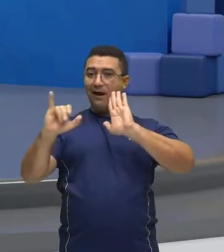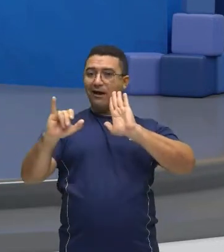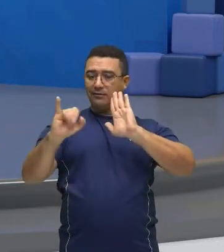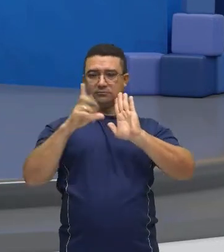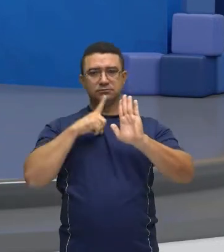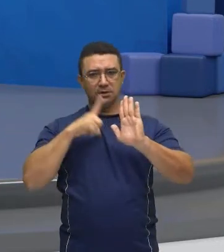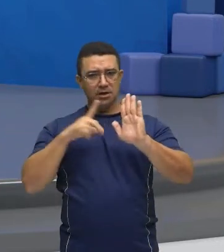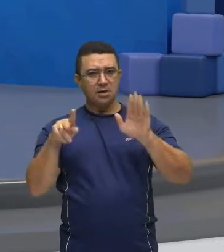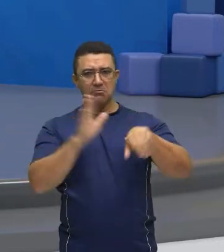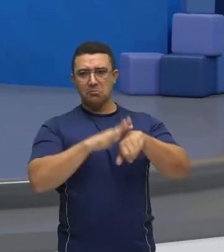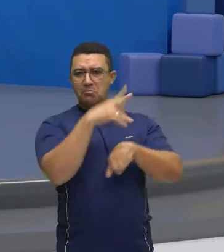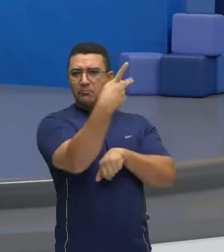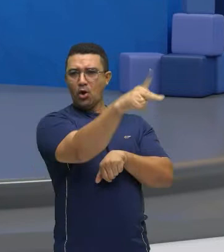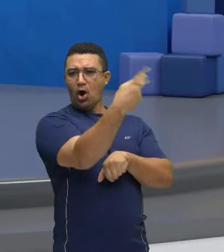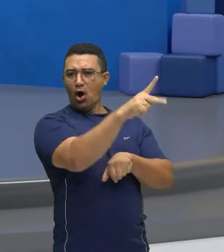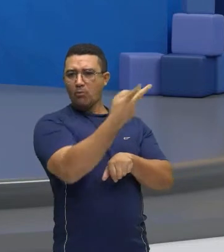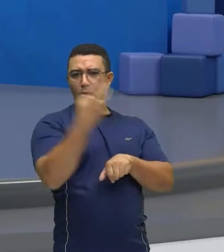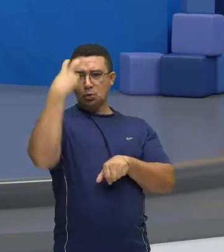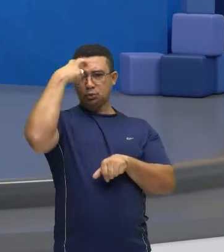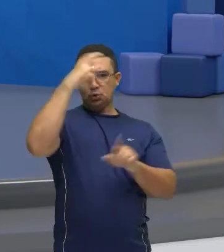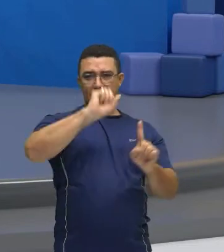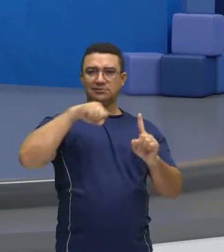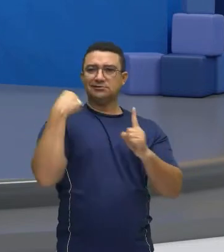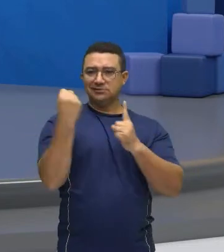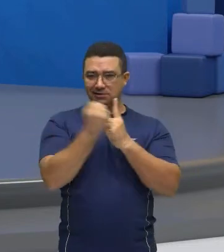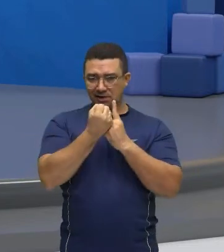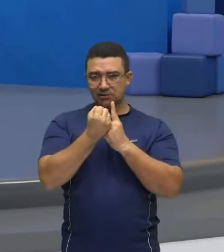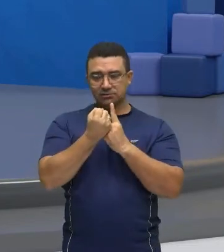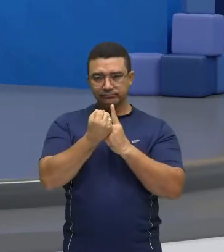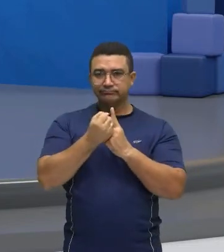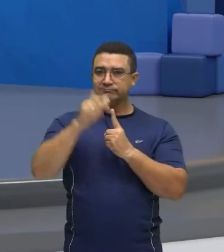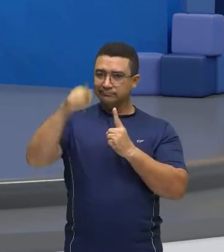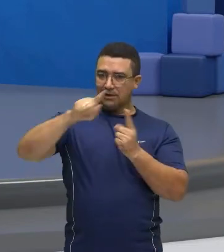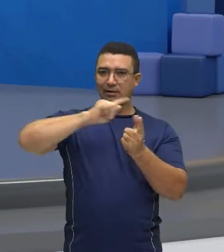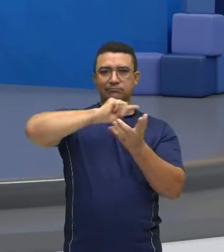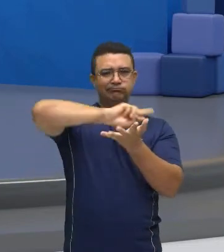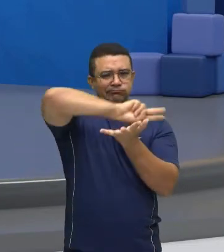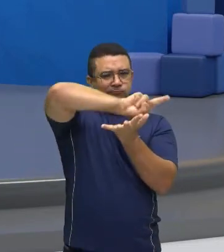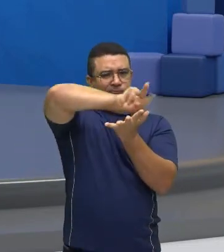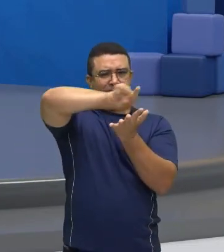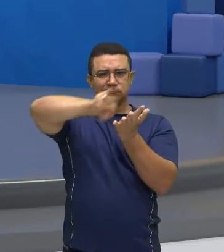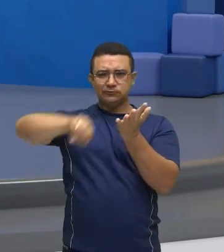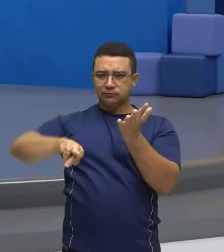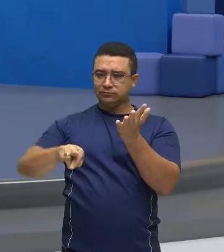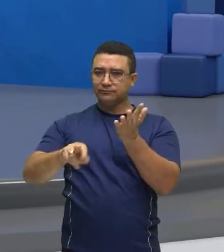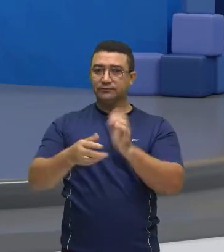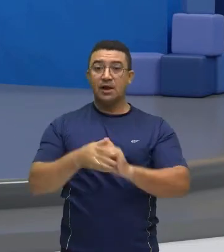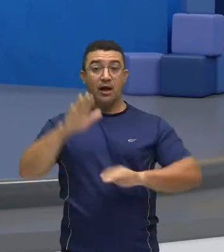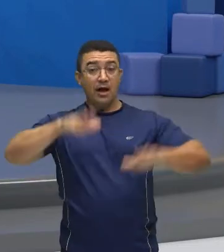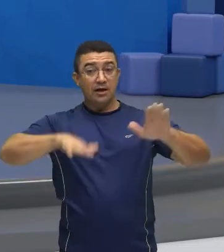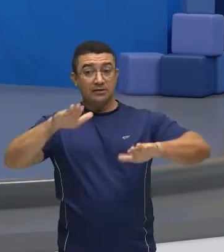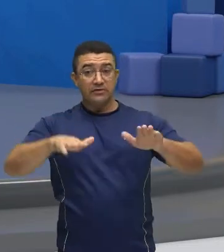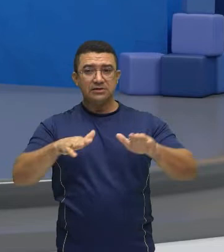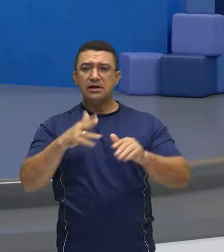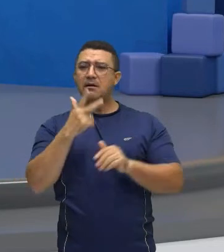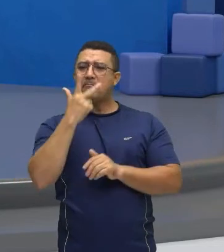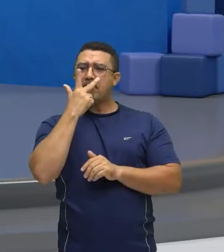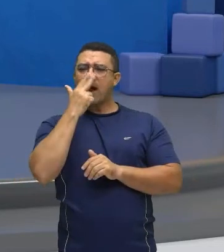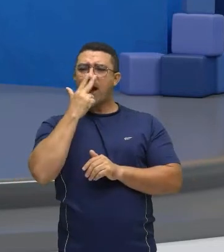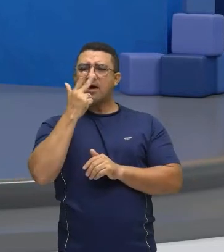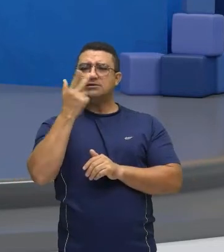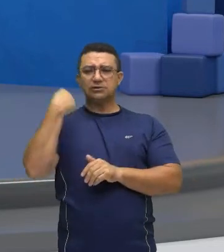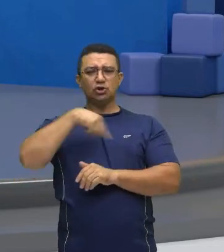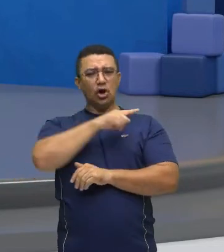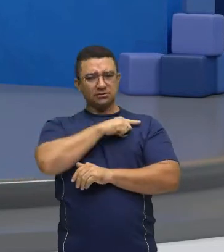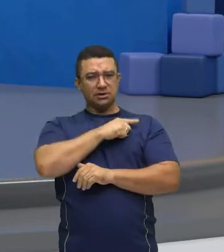que constituem aí essa cultura em sociedade, é tudo muito diversificado, né? Então, às vezes o que parece aqui para nossa cultura que é